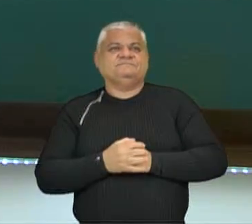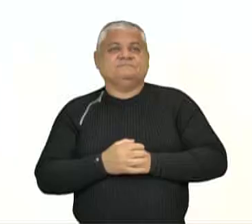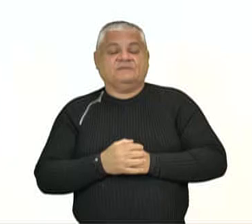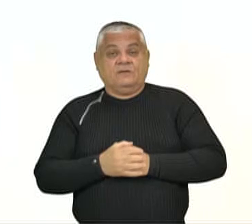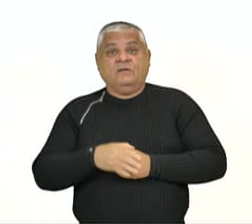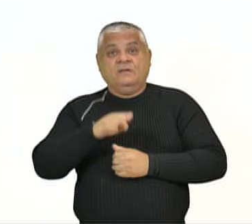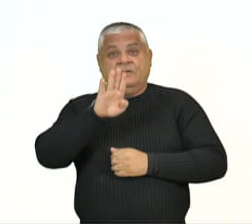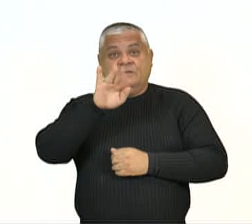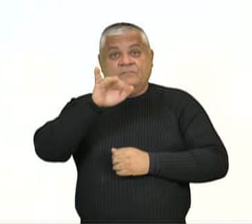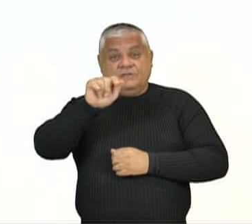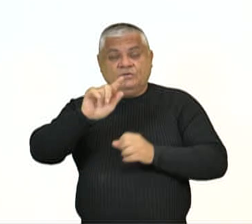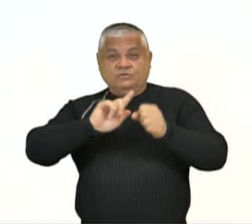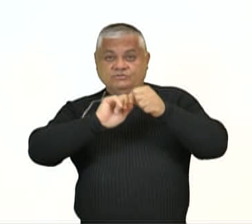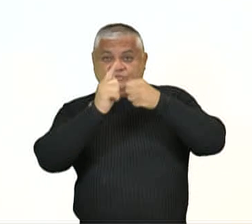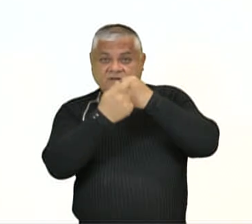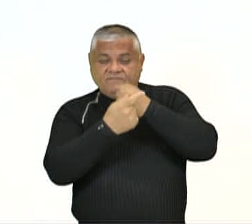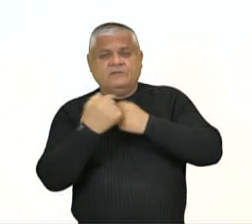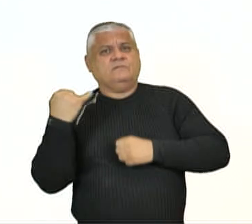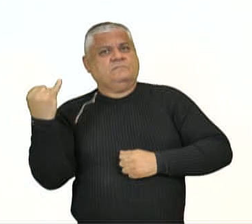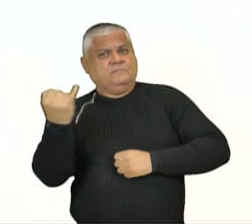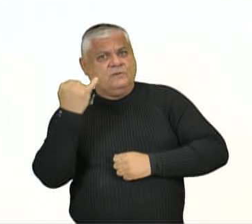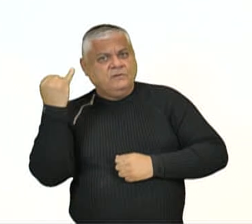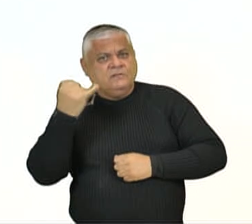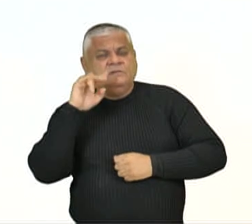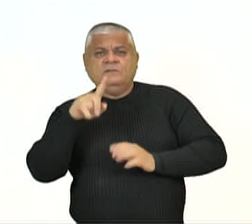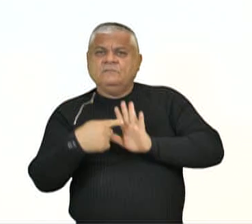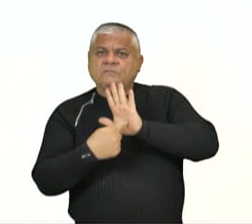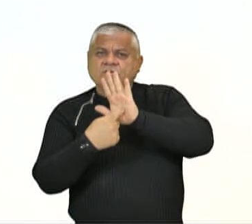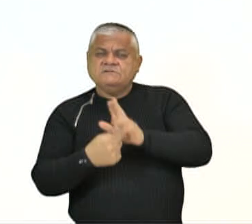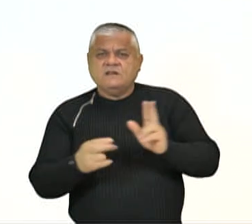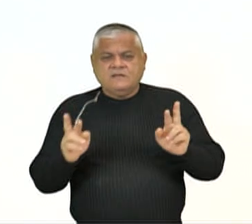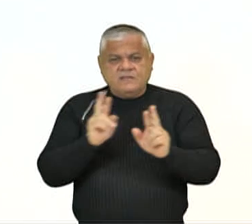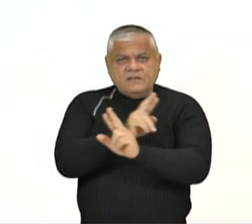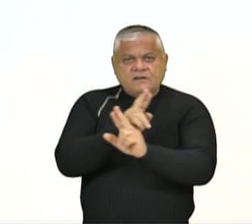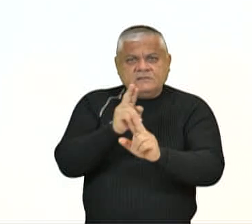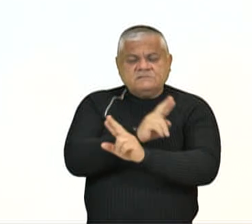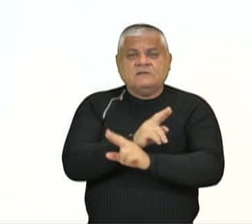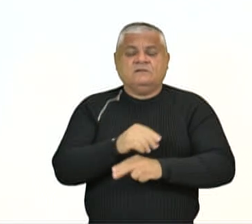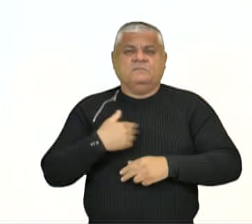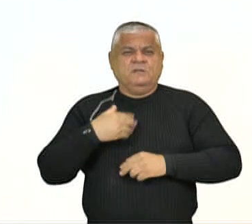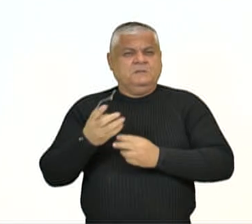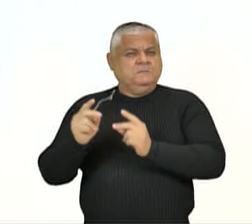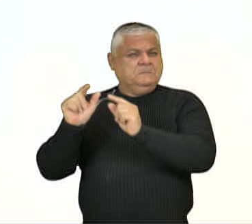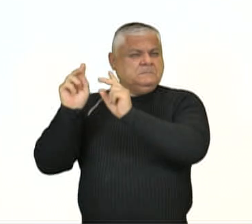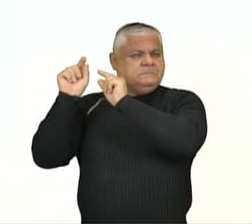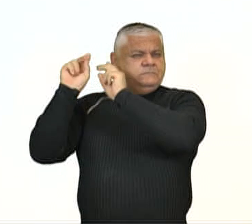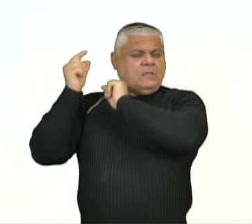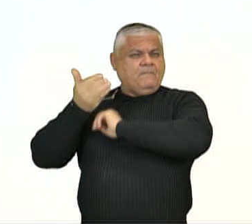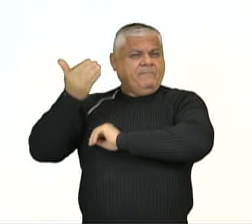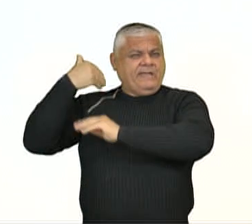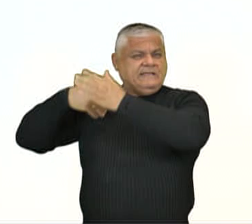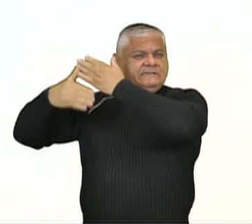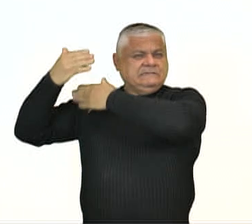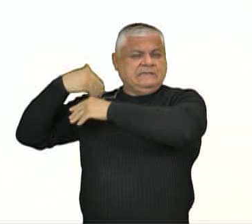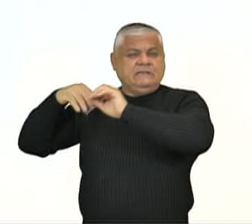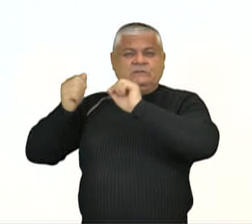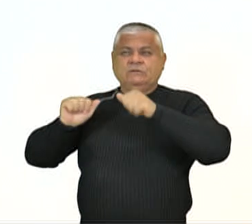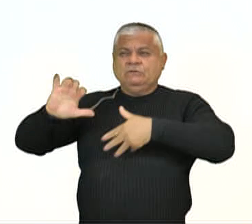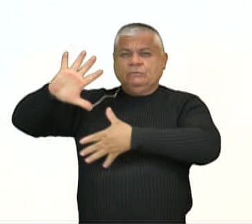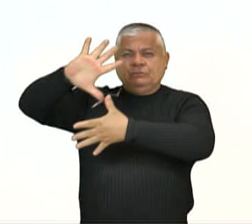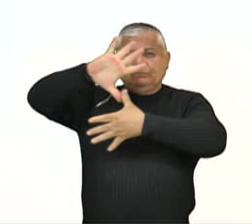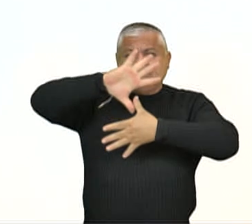a biogeografia, ela é muito importante para mostrar essa relação, porque como no passado todos os continentes já